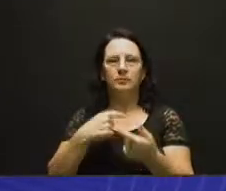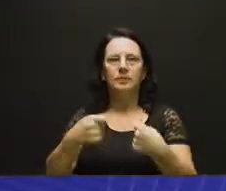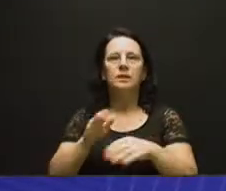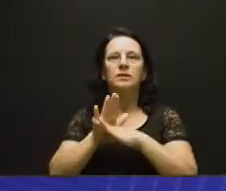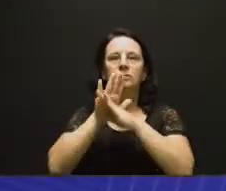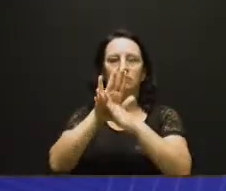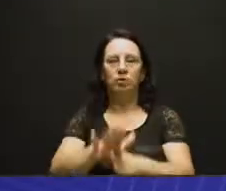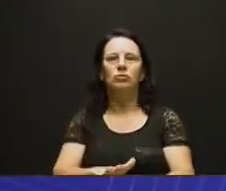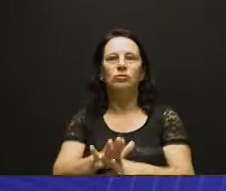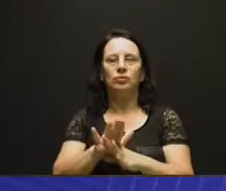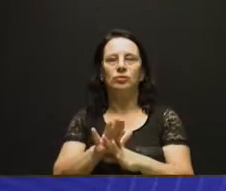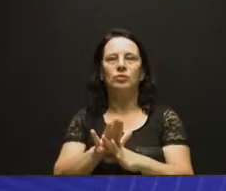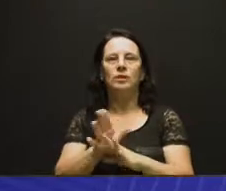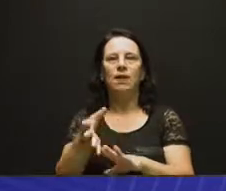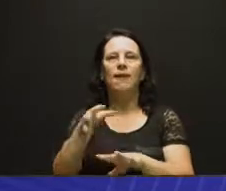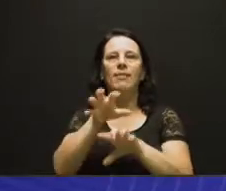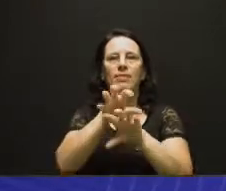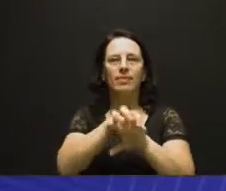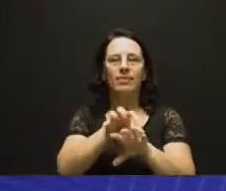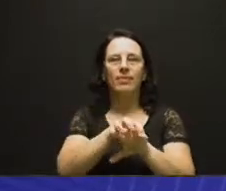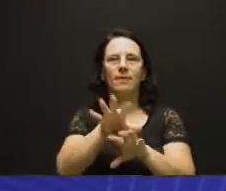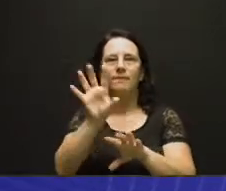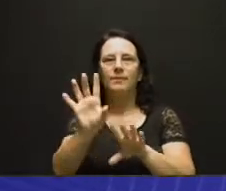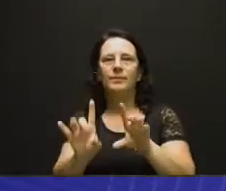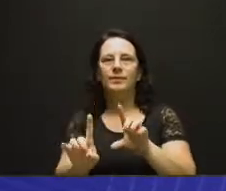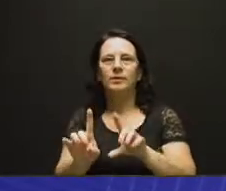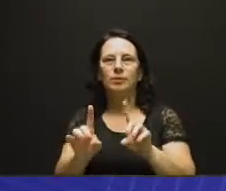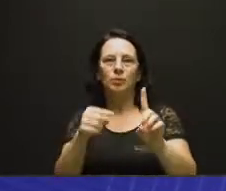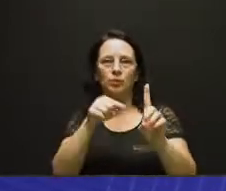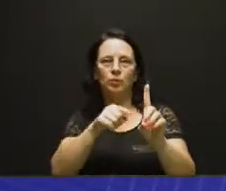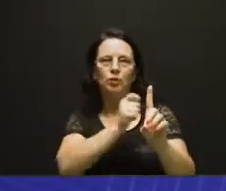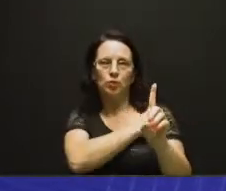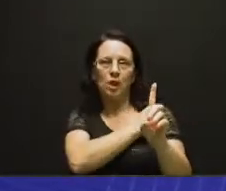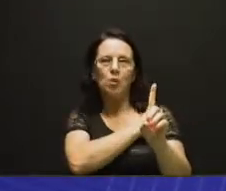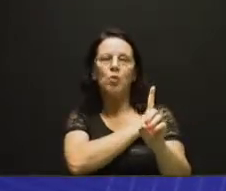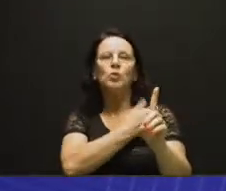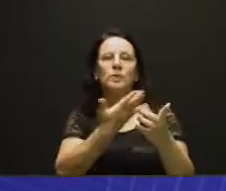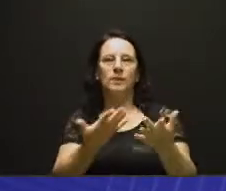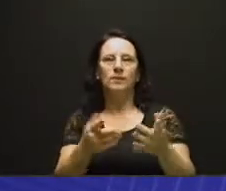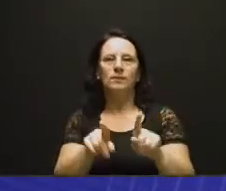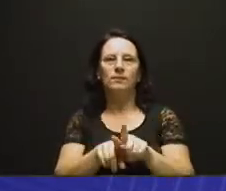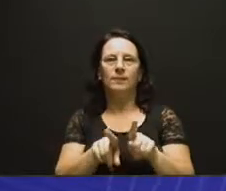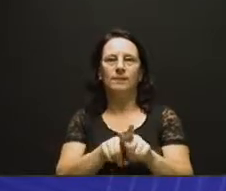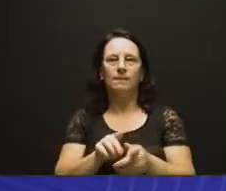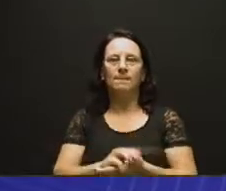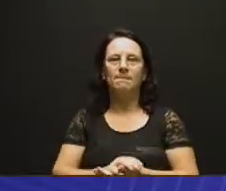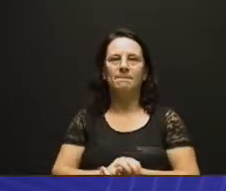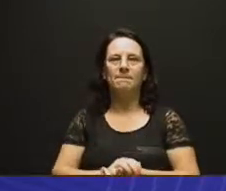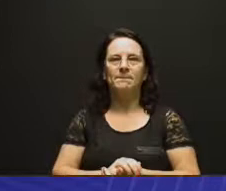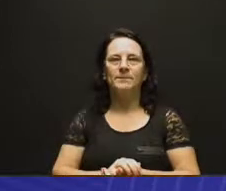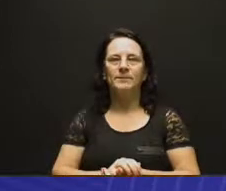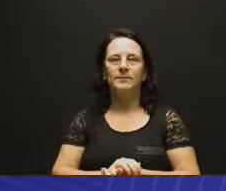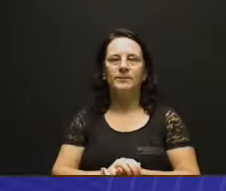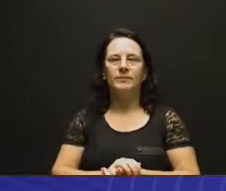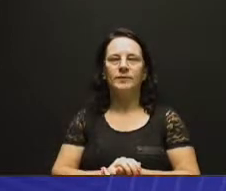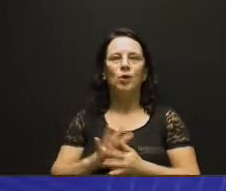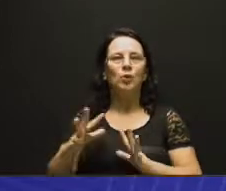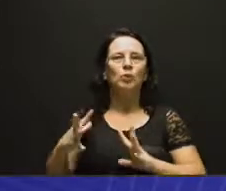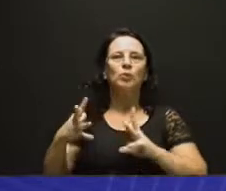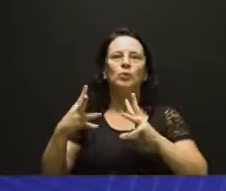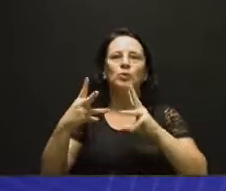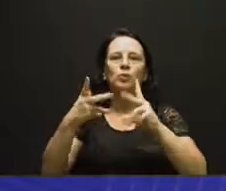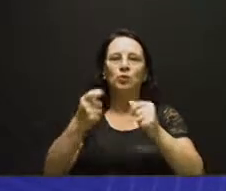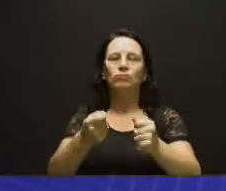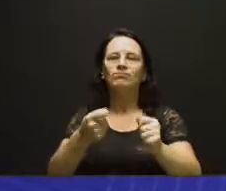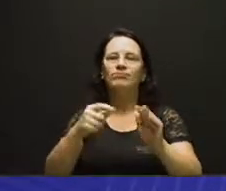recursos e adaptações necessárias pra os seus alunos pode passar tudo isso se não